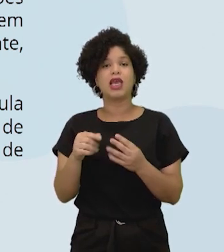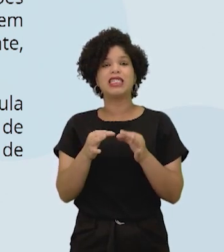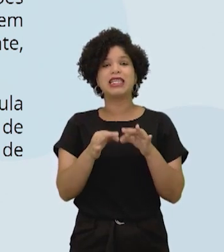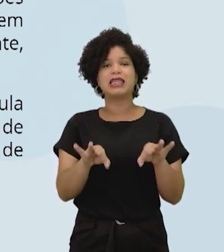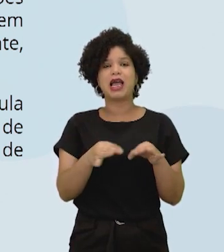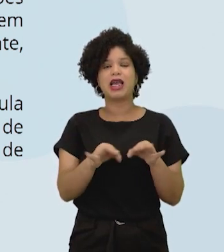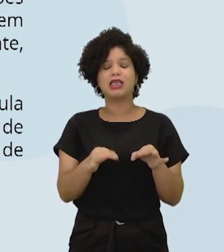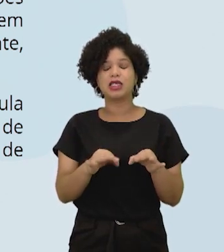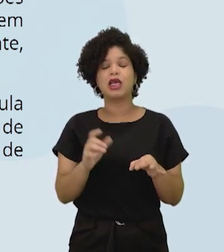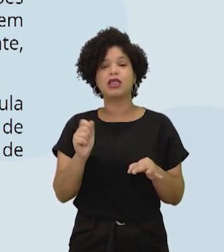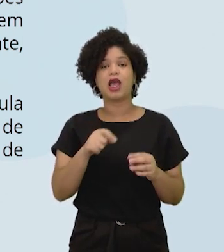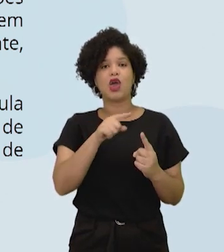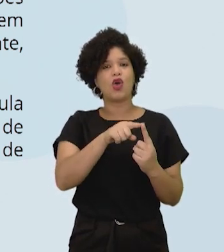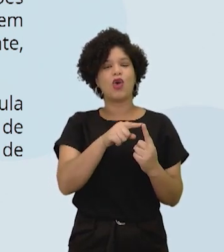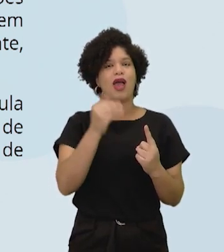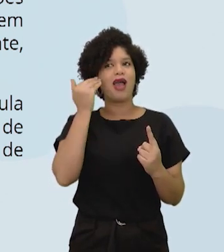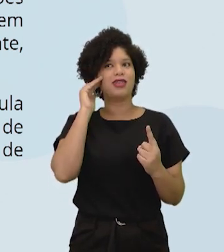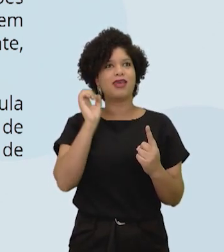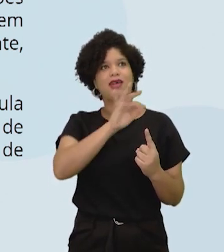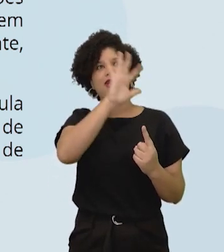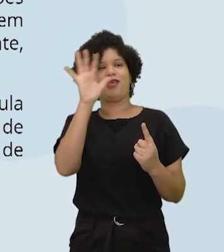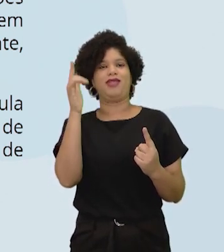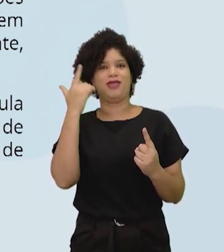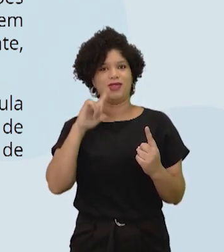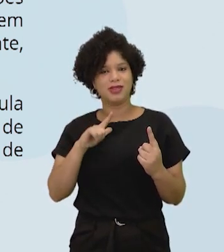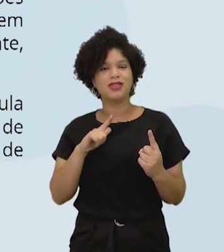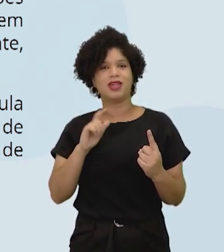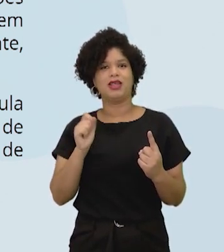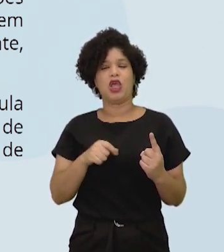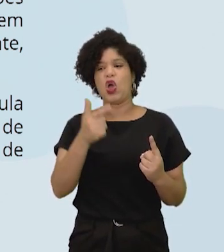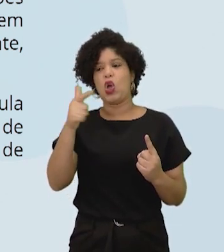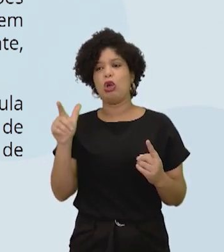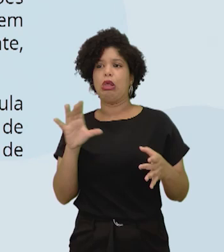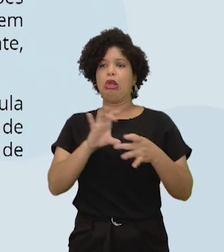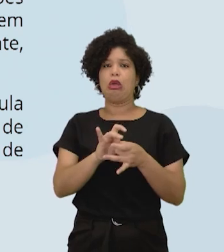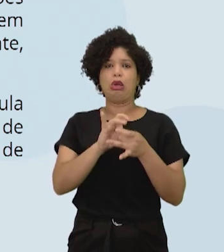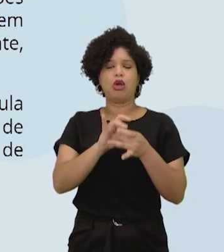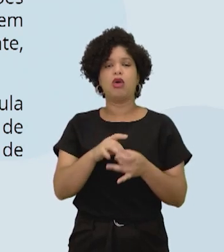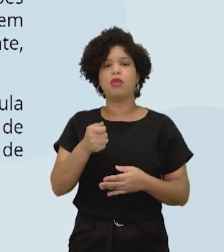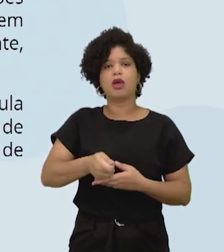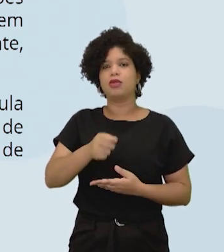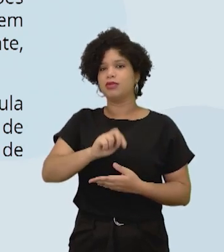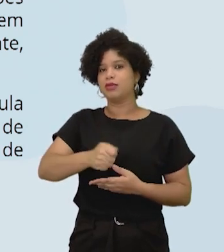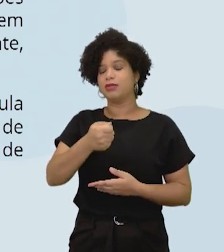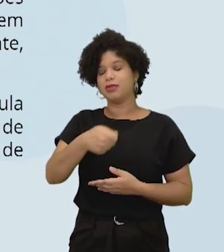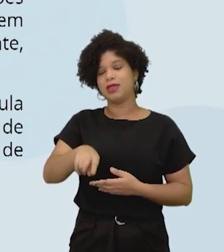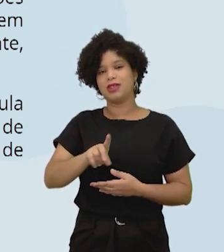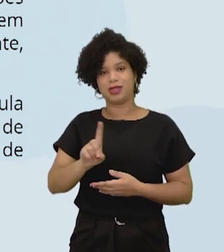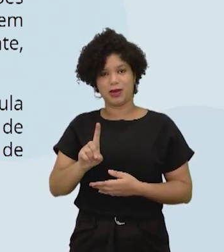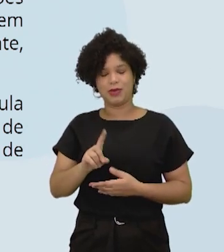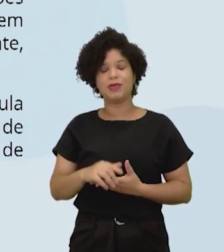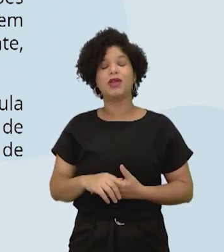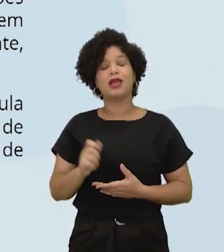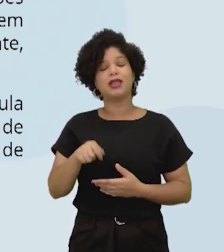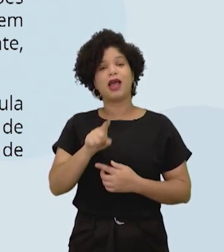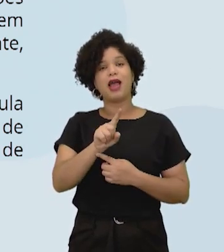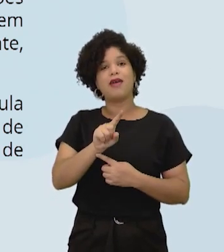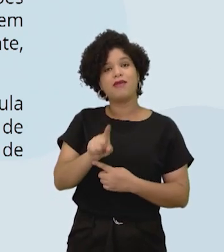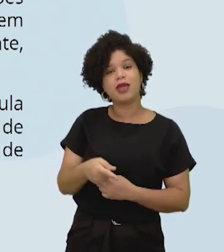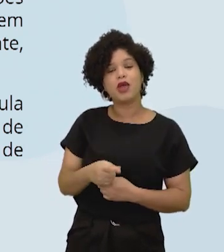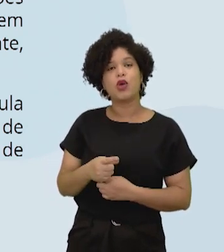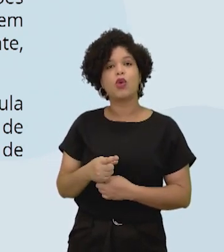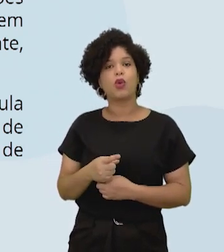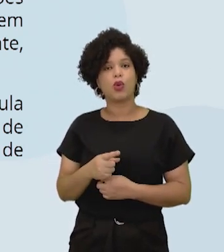sentido completo. Além disso, elas podem ser separadas simplesmente por vírgula e ponto e vírgula, sem